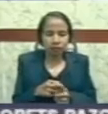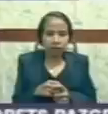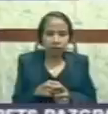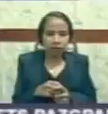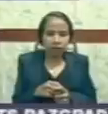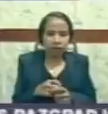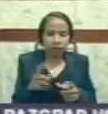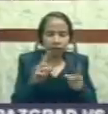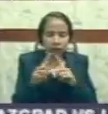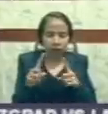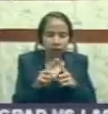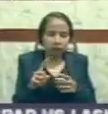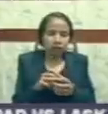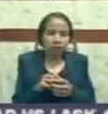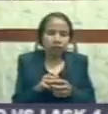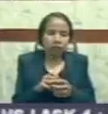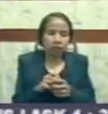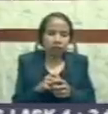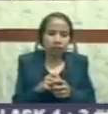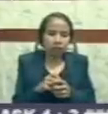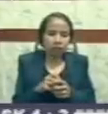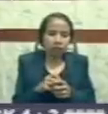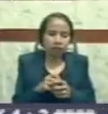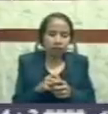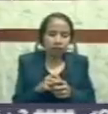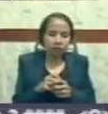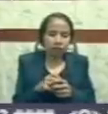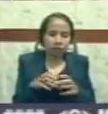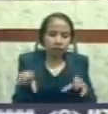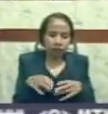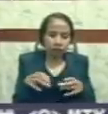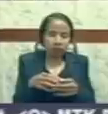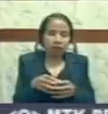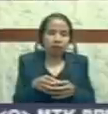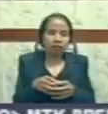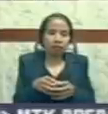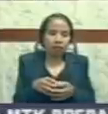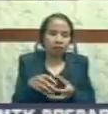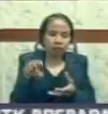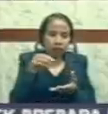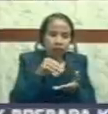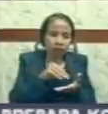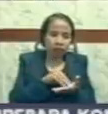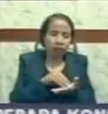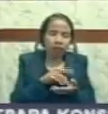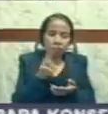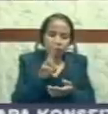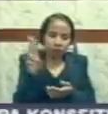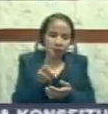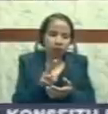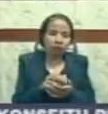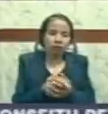a tutela, enquanto que os órgãos não bem a tu executa, não é mas ela consta. E